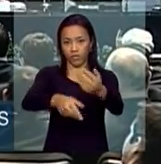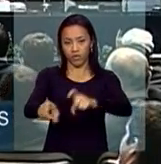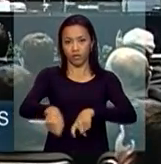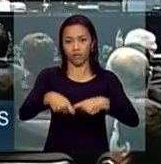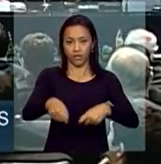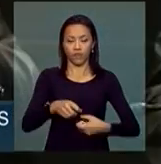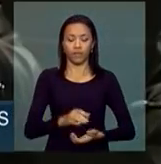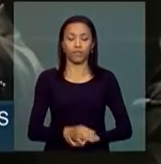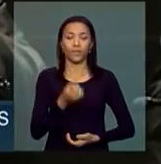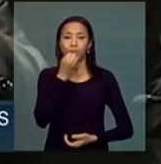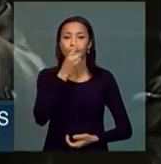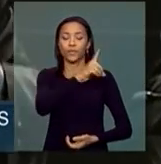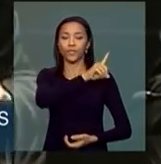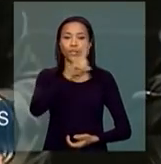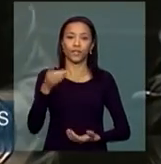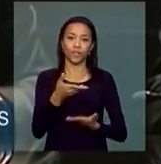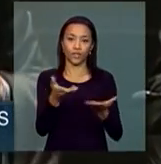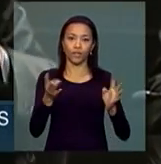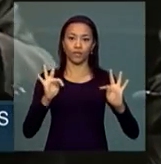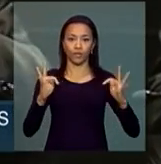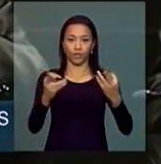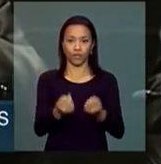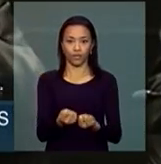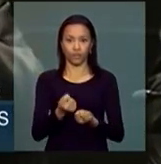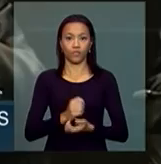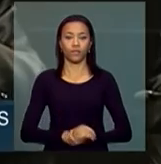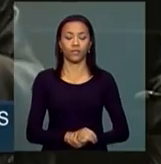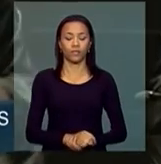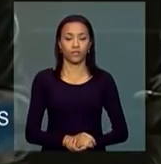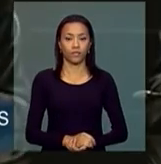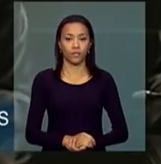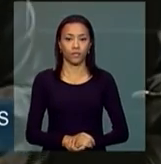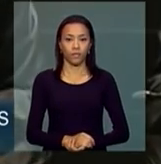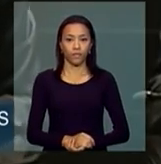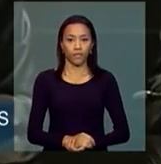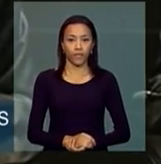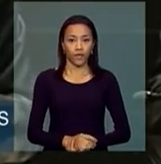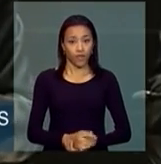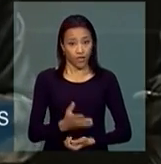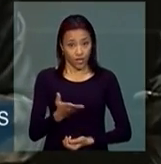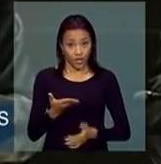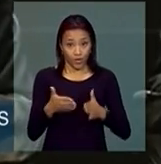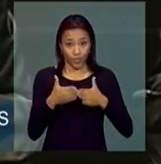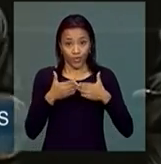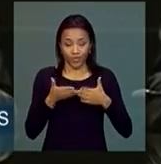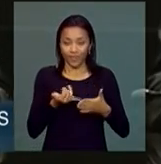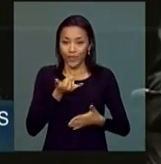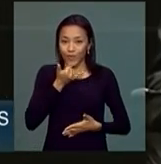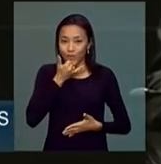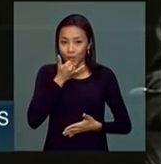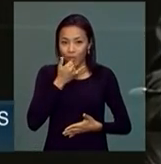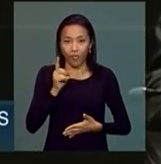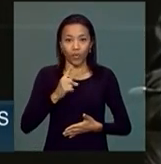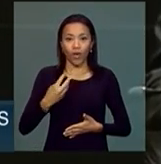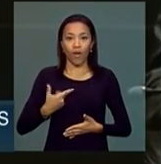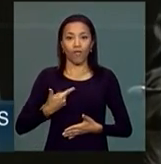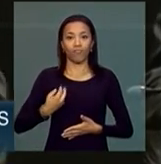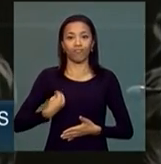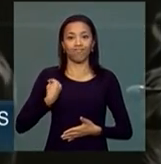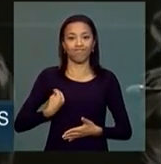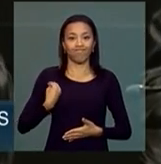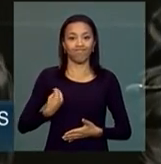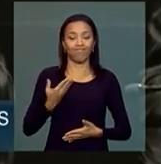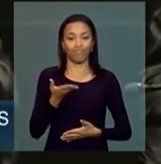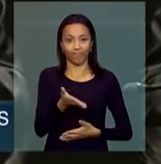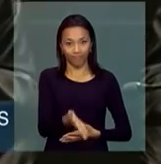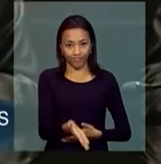dia a todos. Queria aqui começar pedindo desculpa pela não presença aqui do doutor Osmar, do nosso ministro